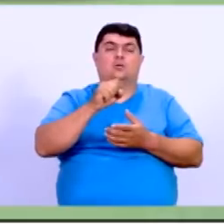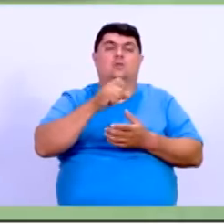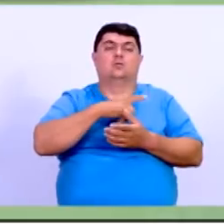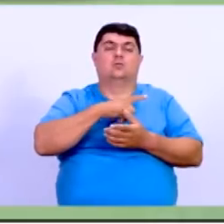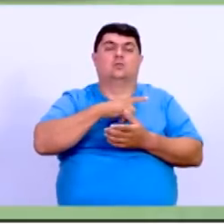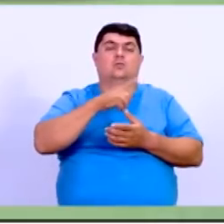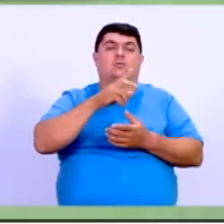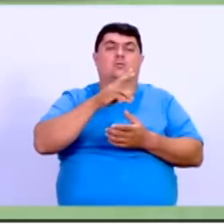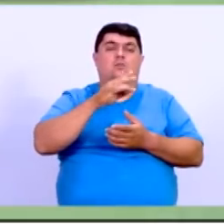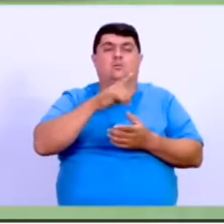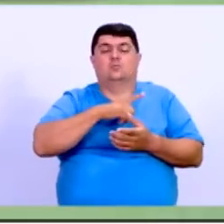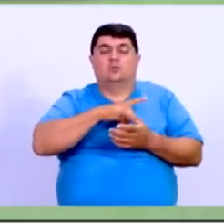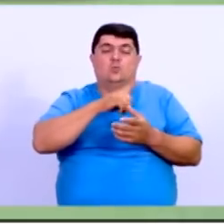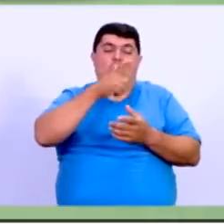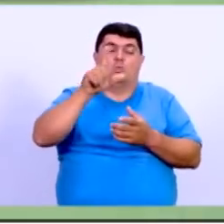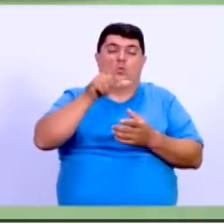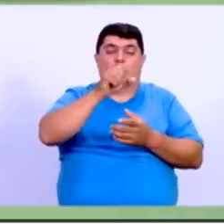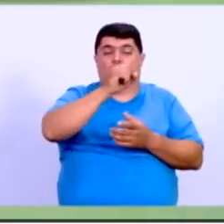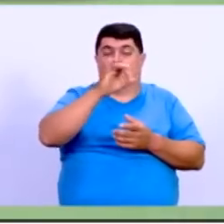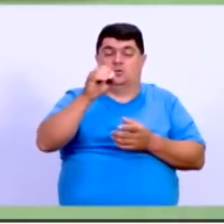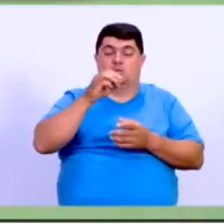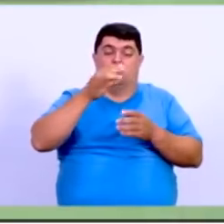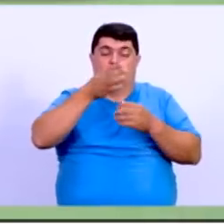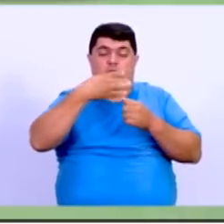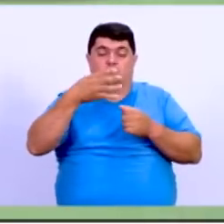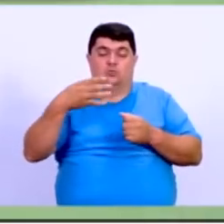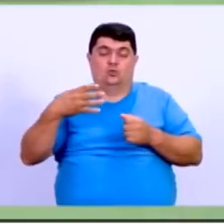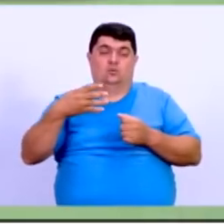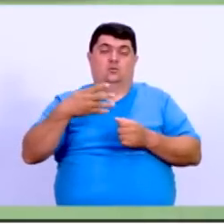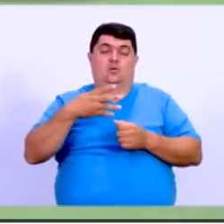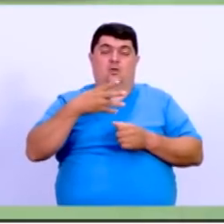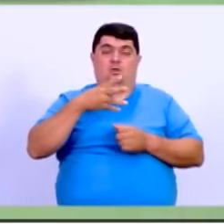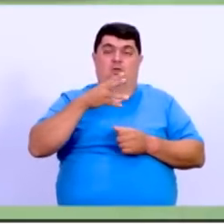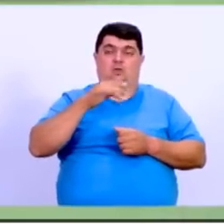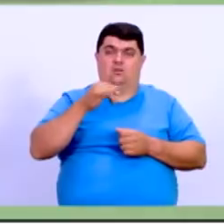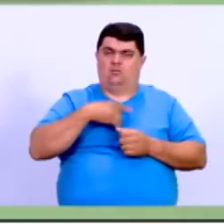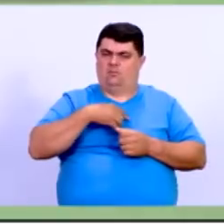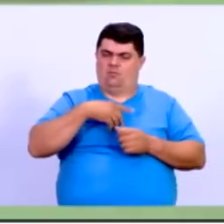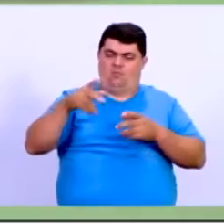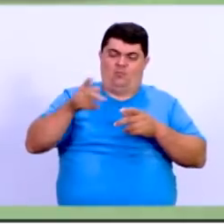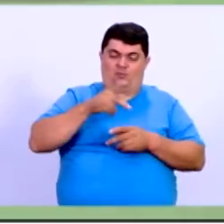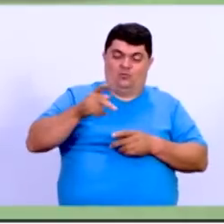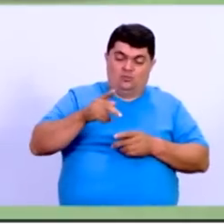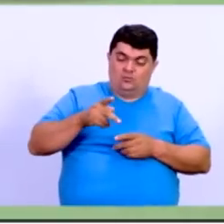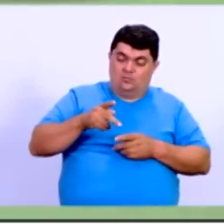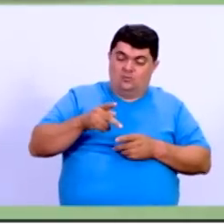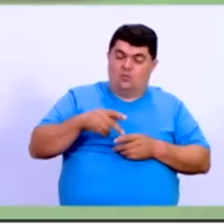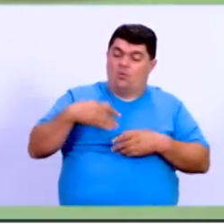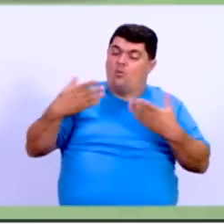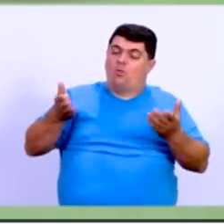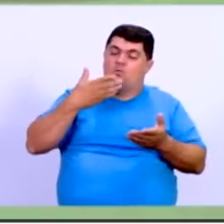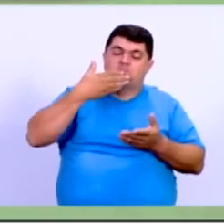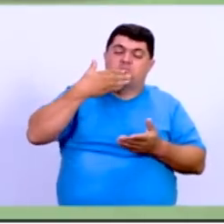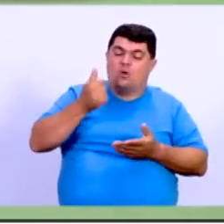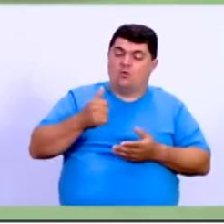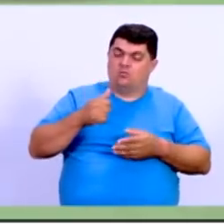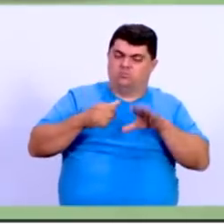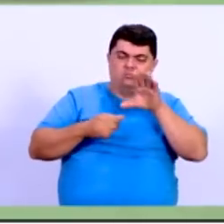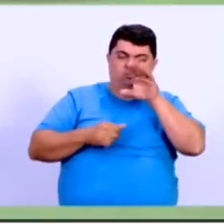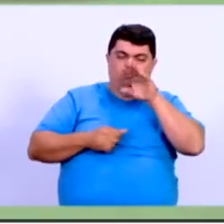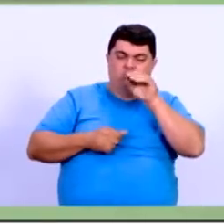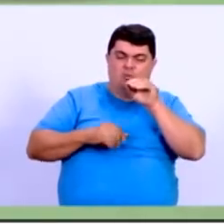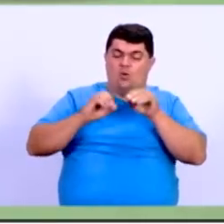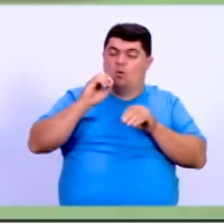que funcionam com o sistema operacional Windows. Aí eu vou mandar aqui para o Fábio agora a pergunta: professor, qual é o melhor? Linux